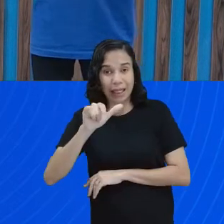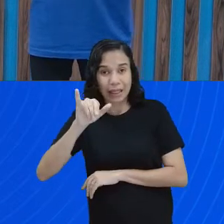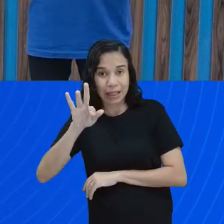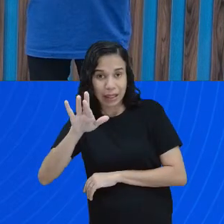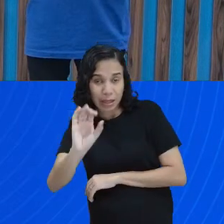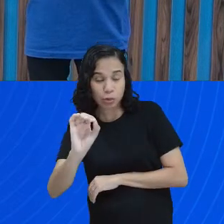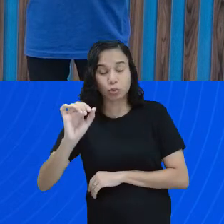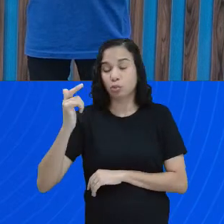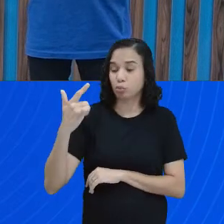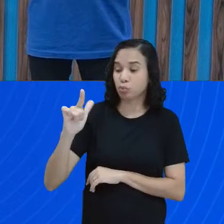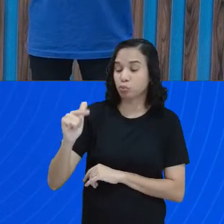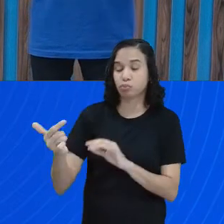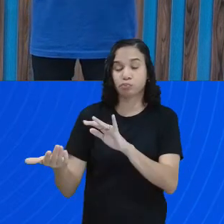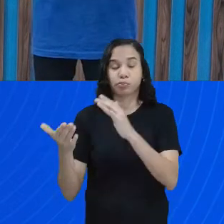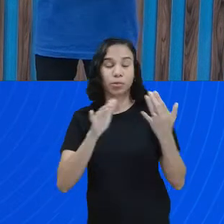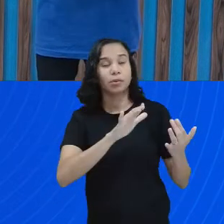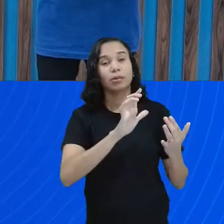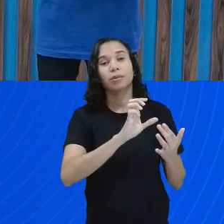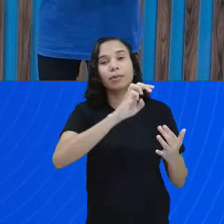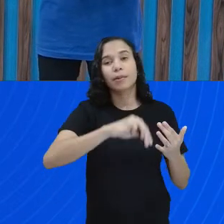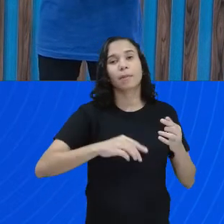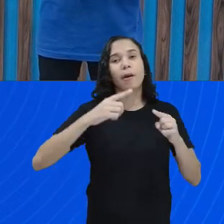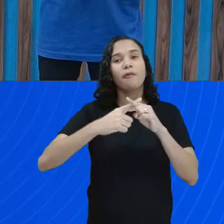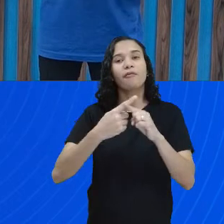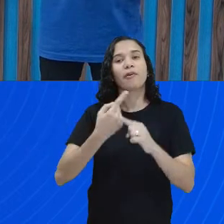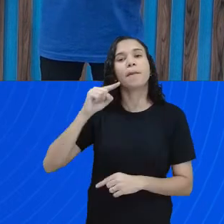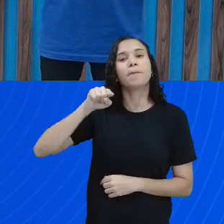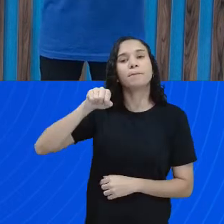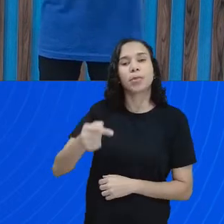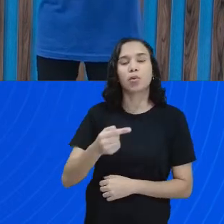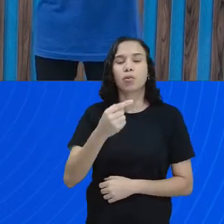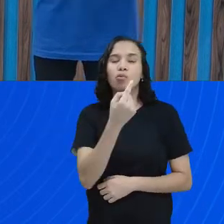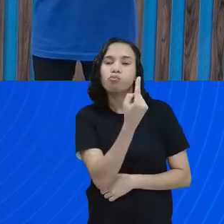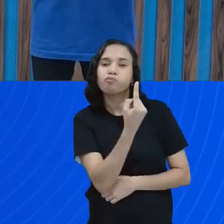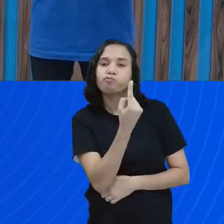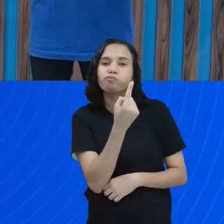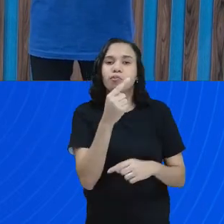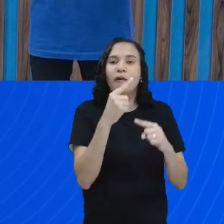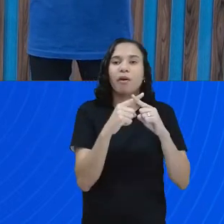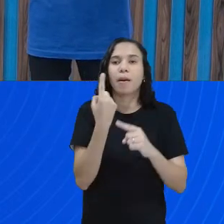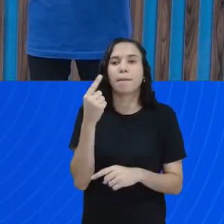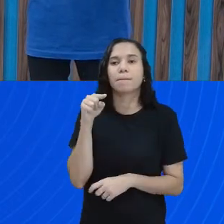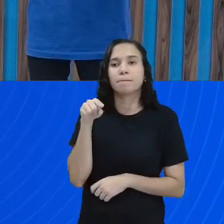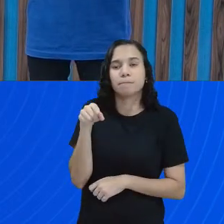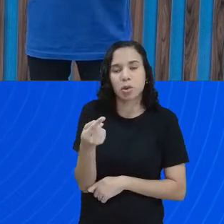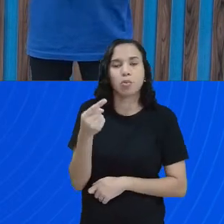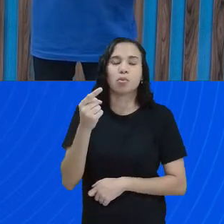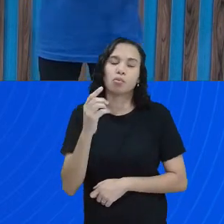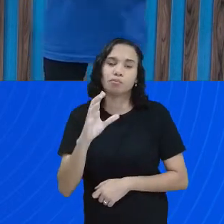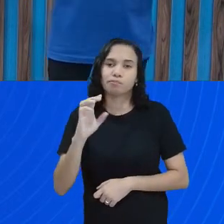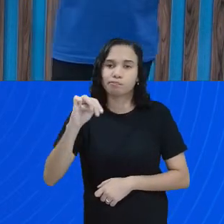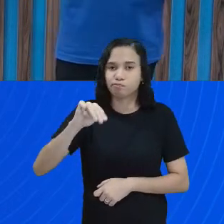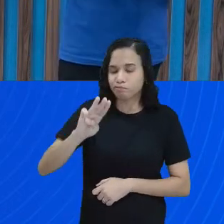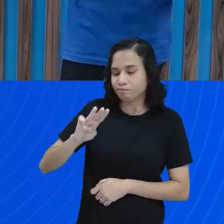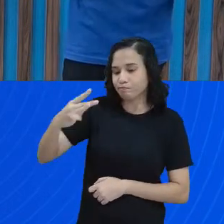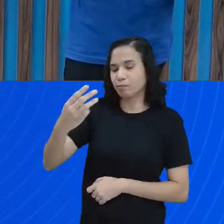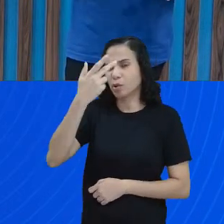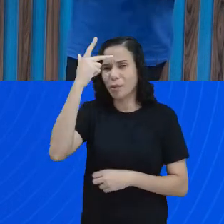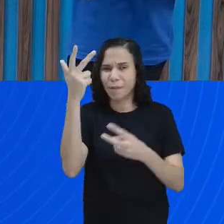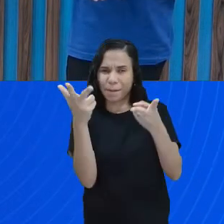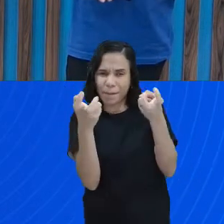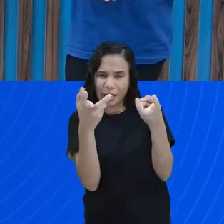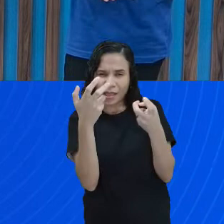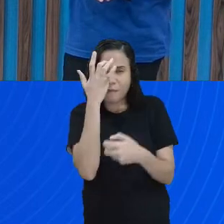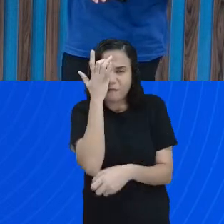centímetro, então multiplica por 1000 e aí dá o valor da resposta. Então, 1 vezes 1000 dá 1000 centímetros cúbicos. Você percebe na hora, é tranquilo,